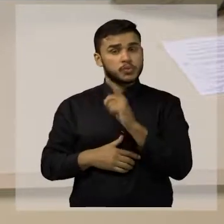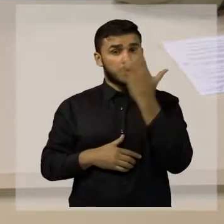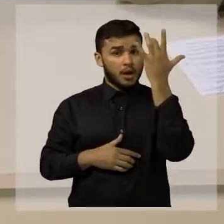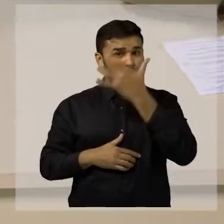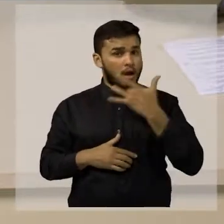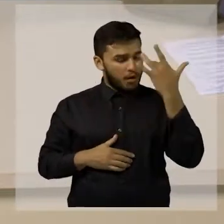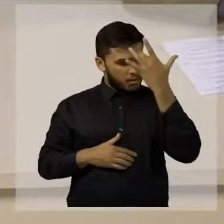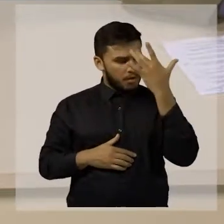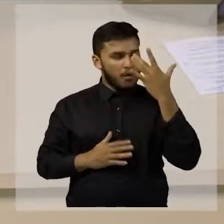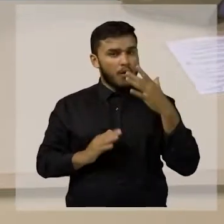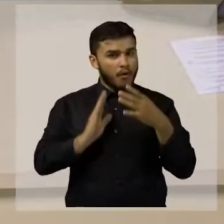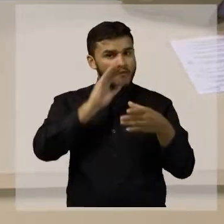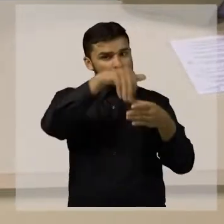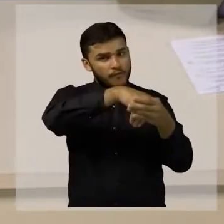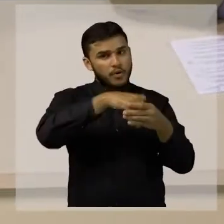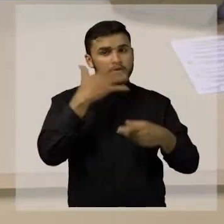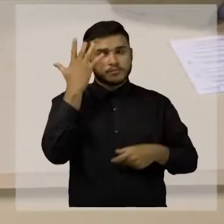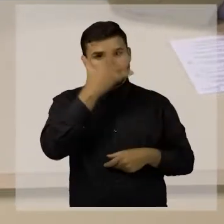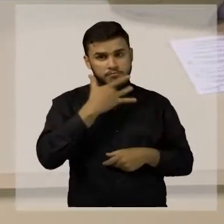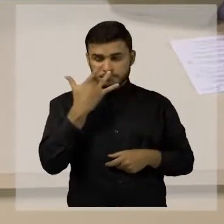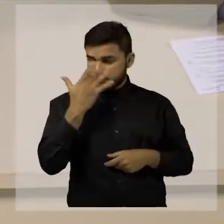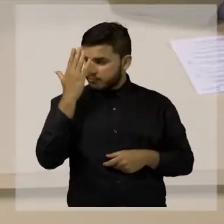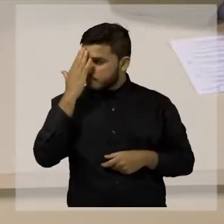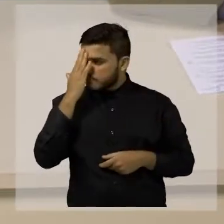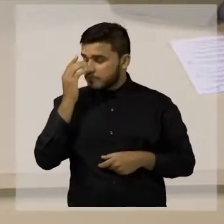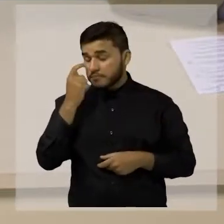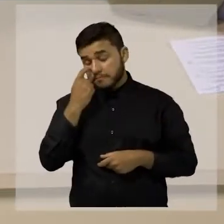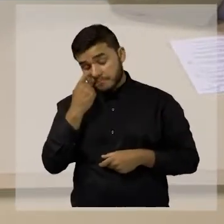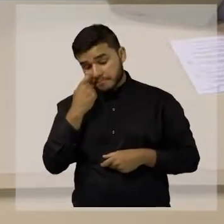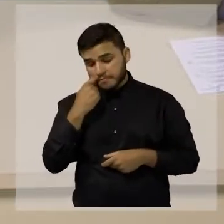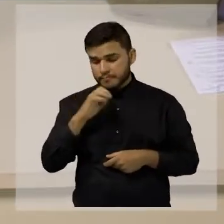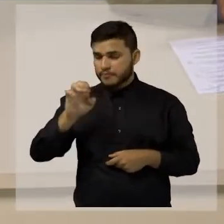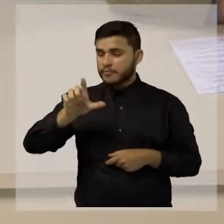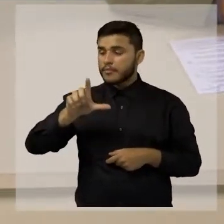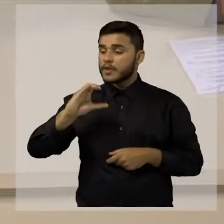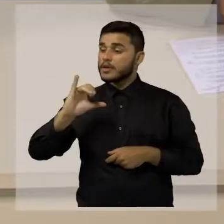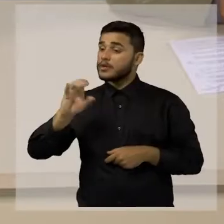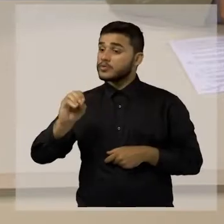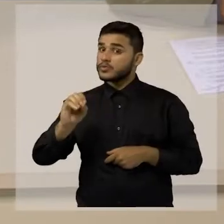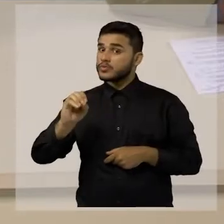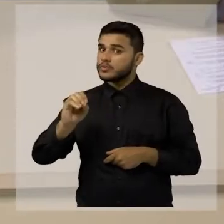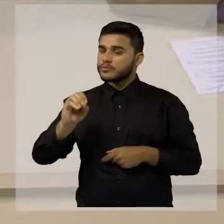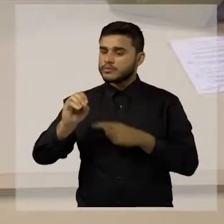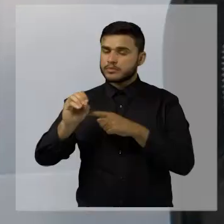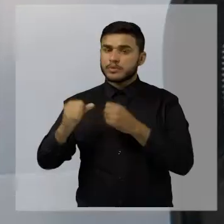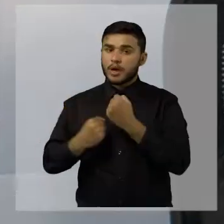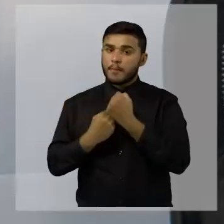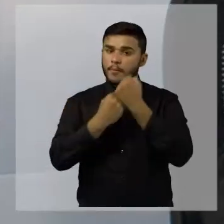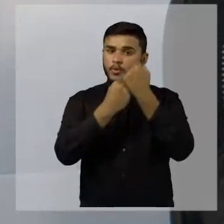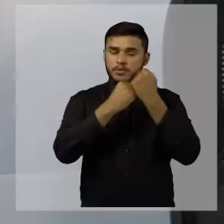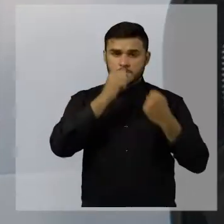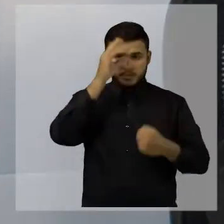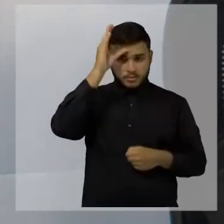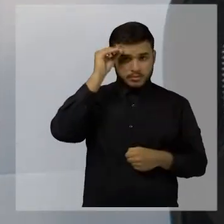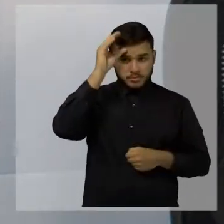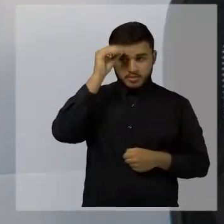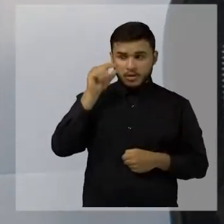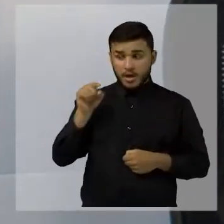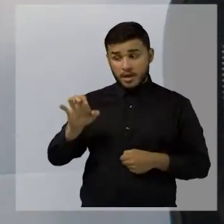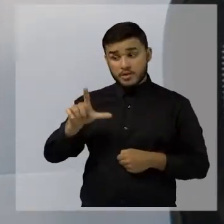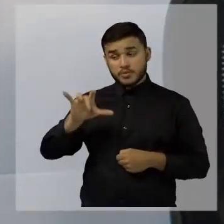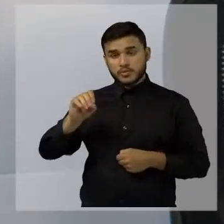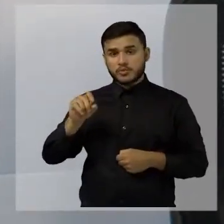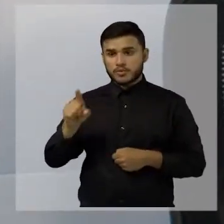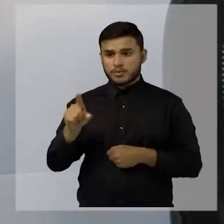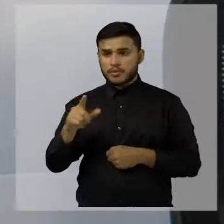Então, você não sabe se o Elcio Batista, o braço direito dele, vai se filiar ao Partido dos Trabalhadores. Lá você já tem